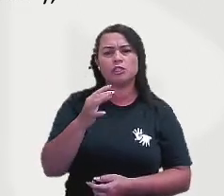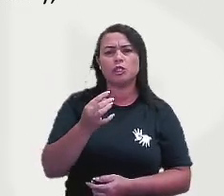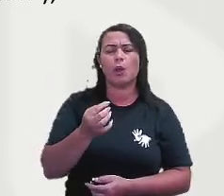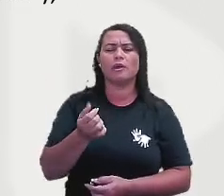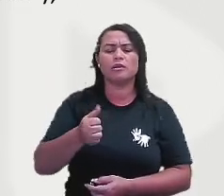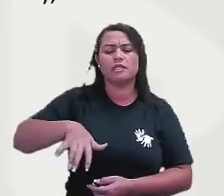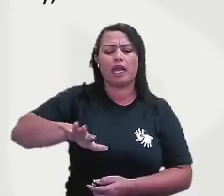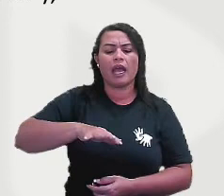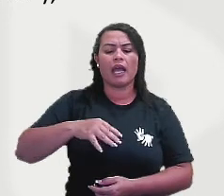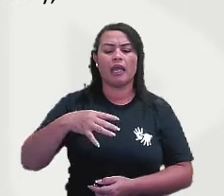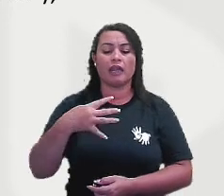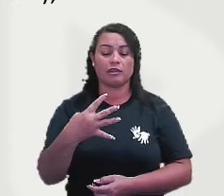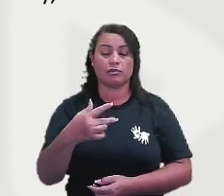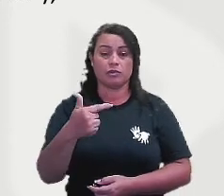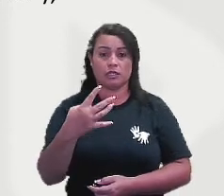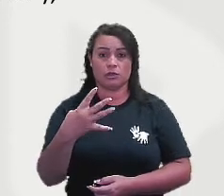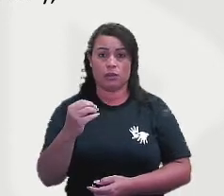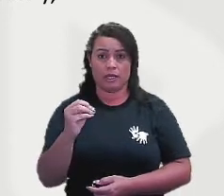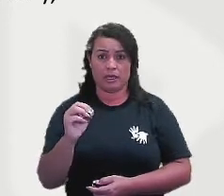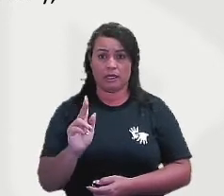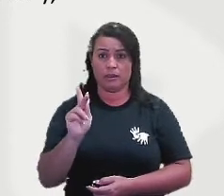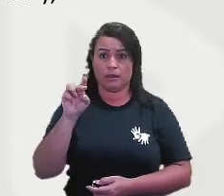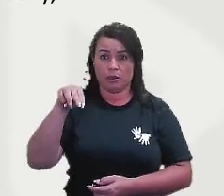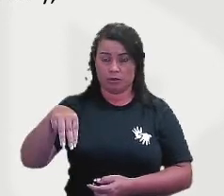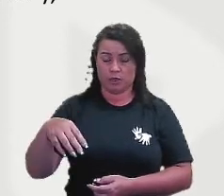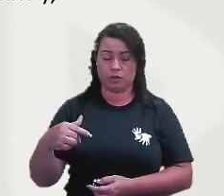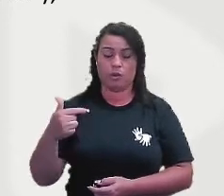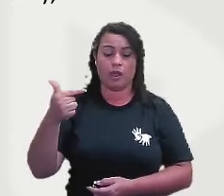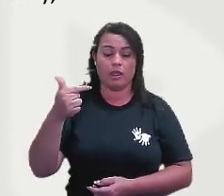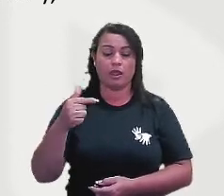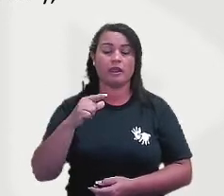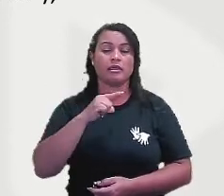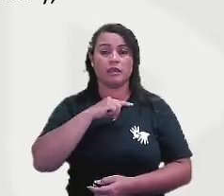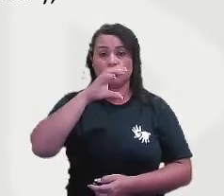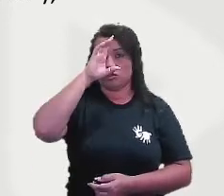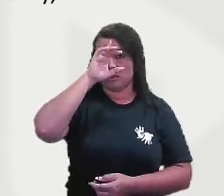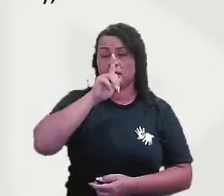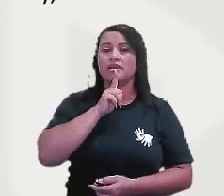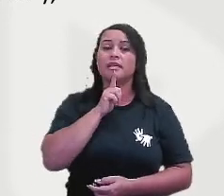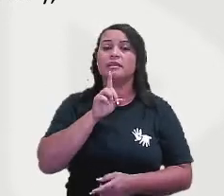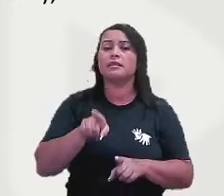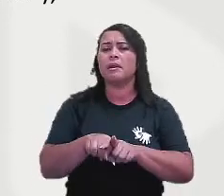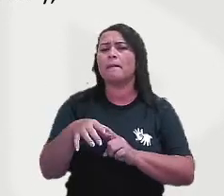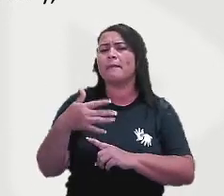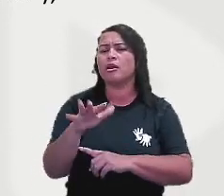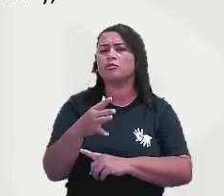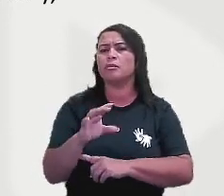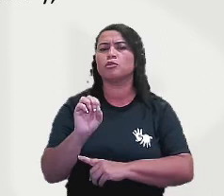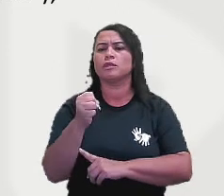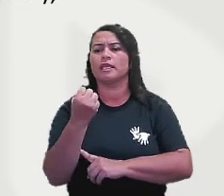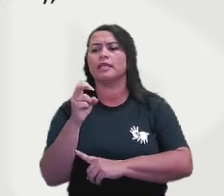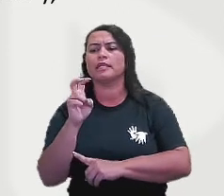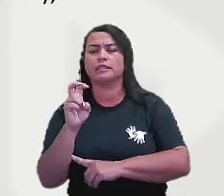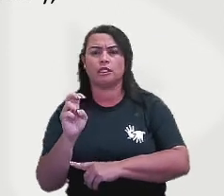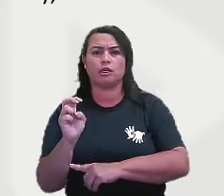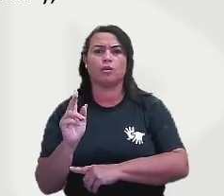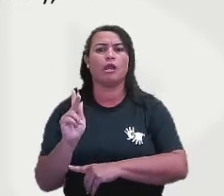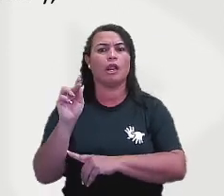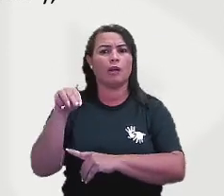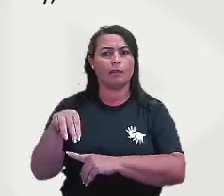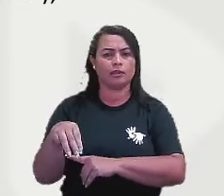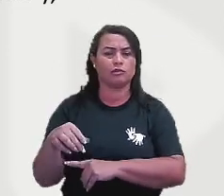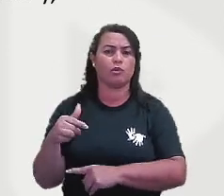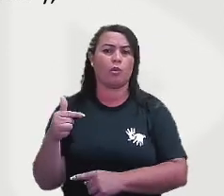aproximadamente 240 quilômetros quadrados. Xangrande, área de aproximadamente 85 quilômetros